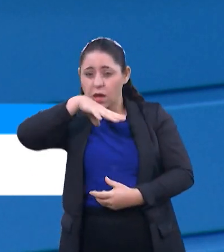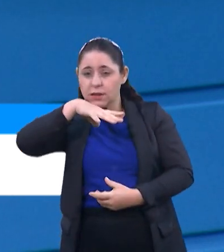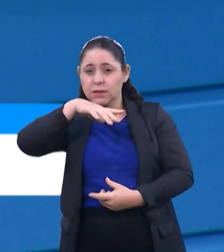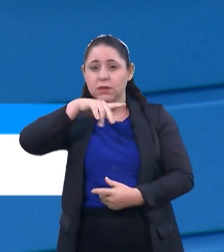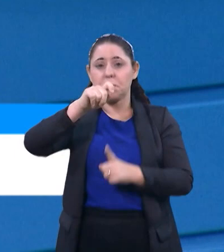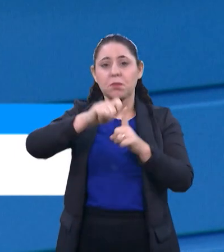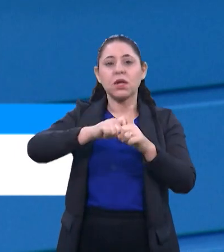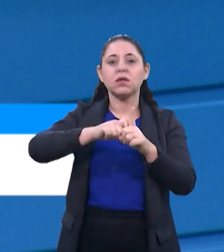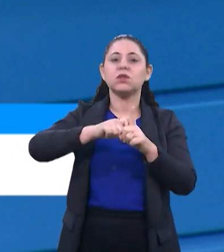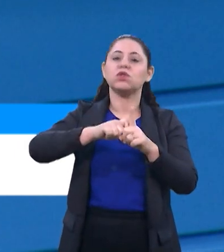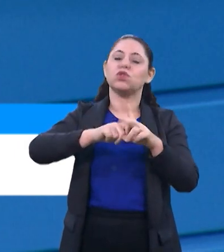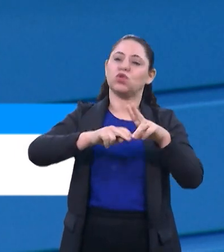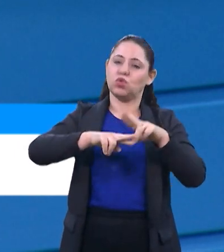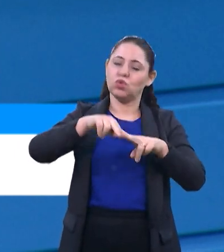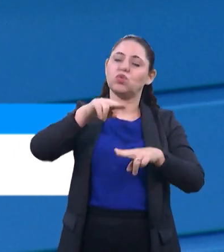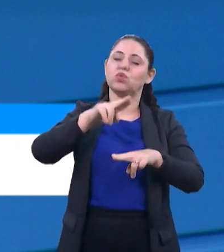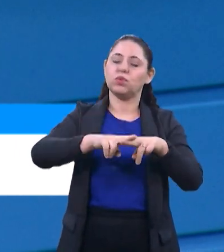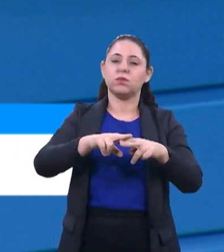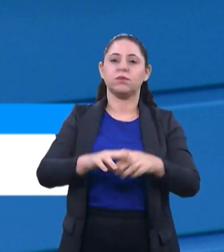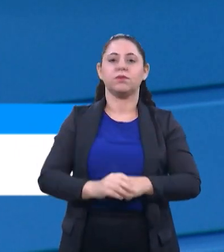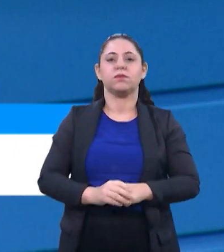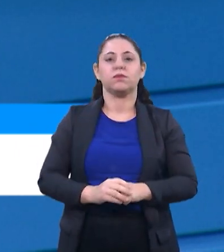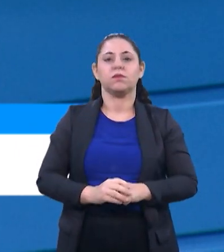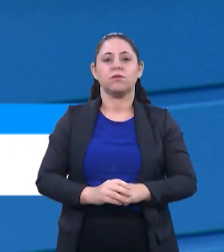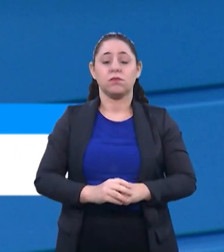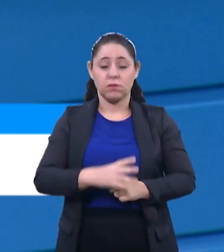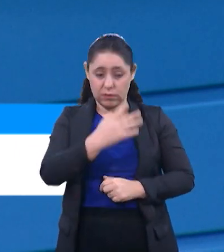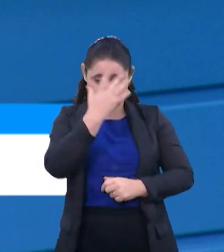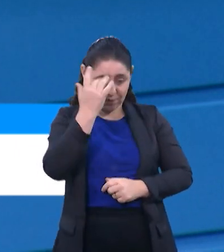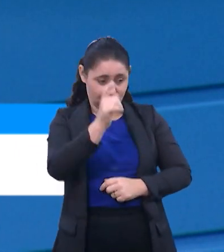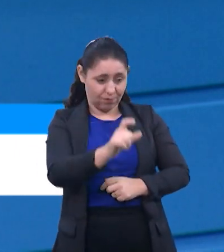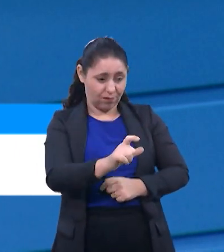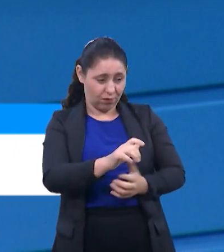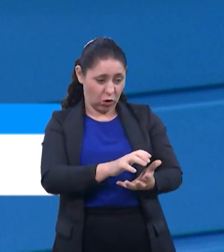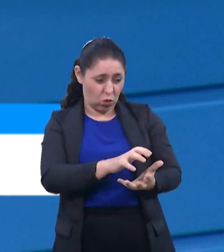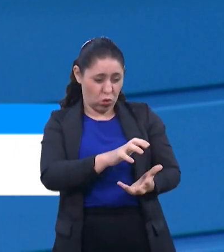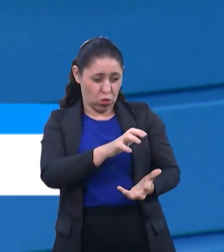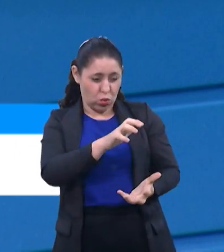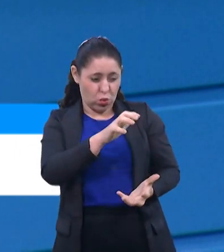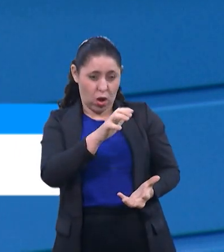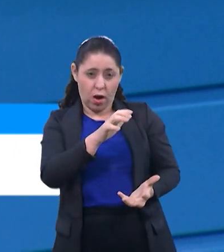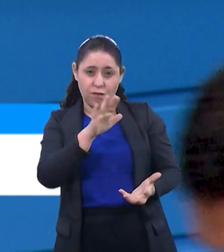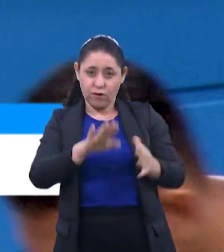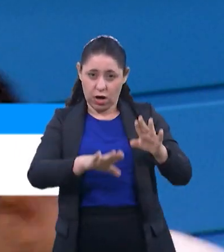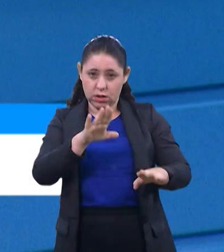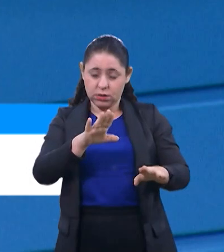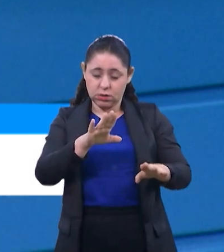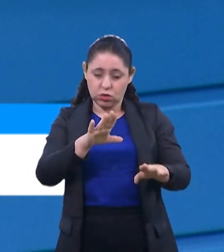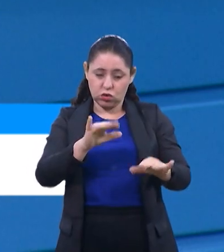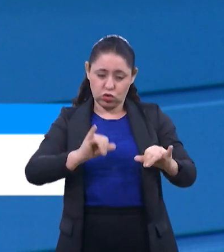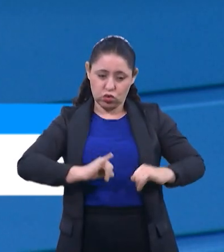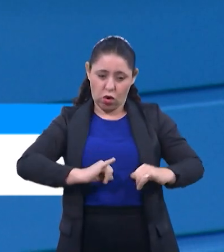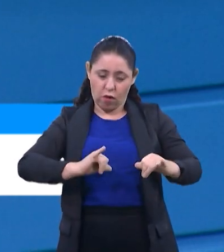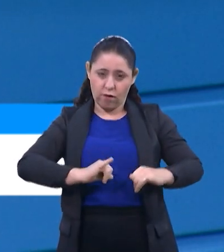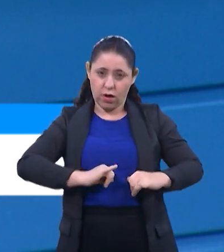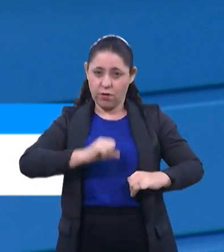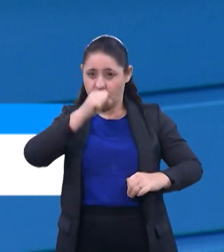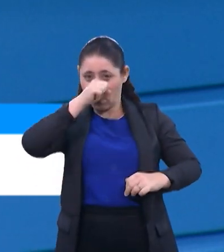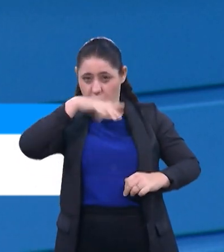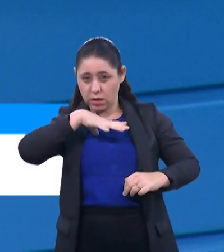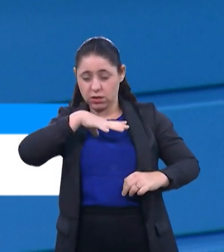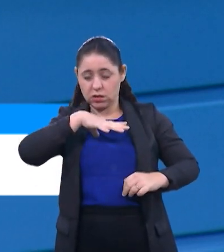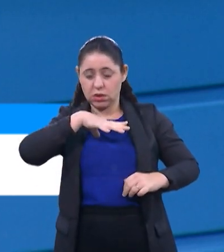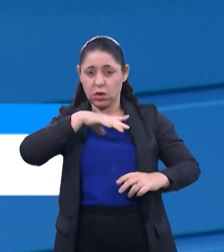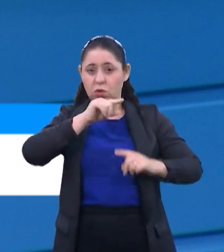idosa. Isso é muito importante, essa ação, porque a pessoa idosa que sofre uma violência,